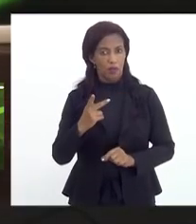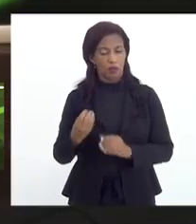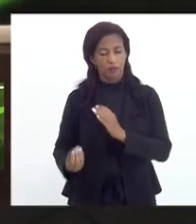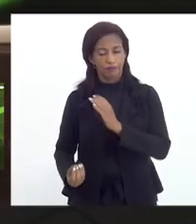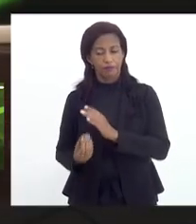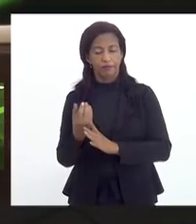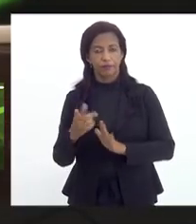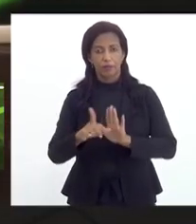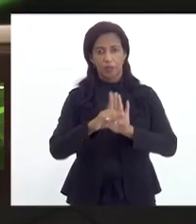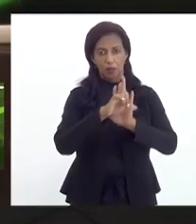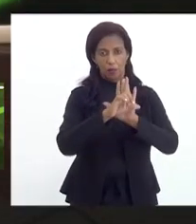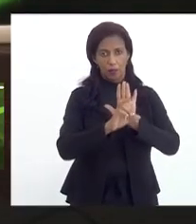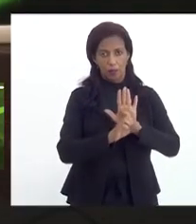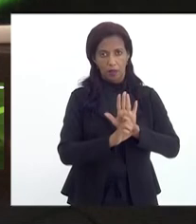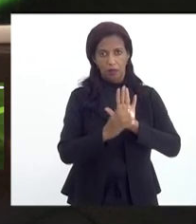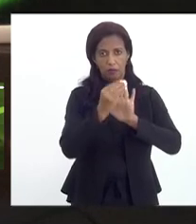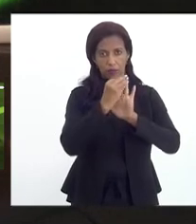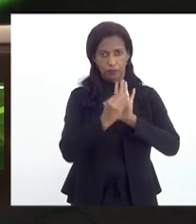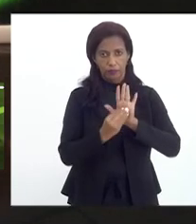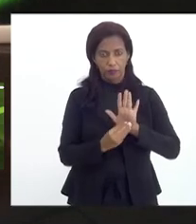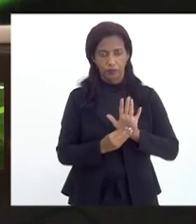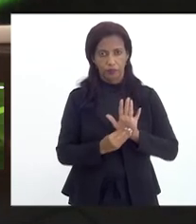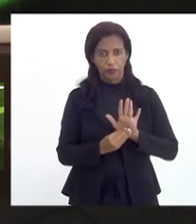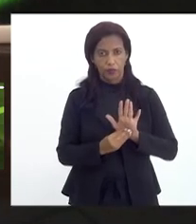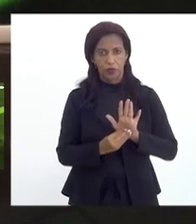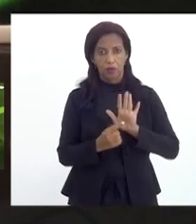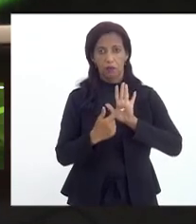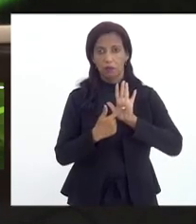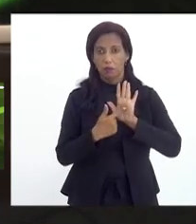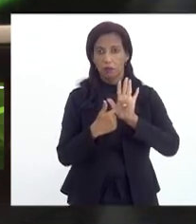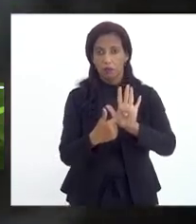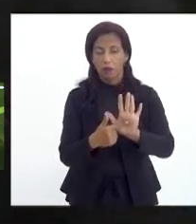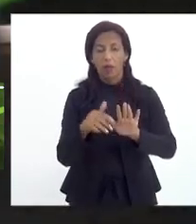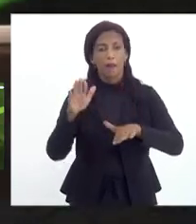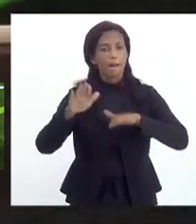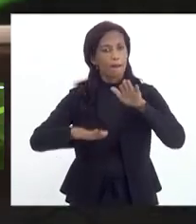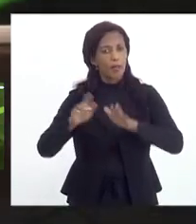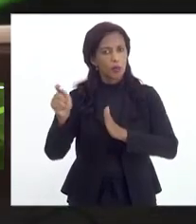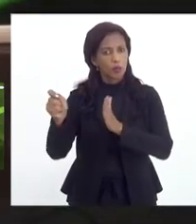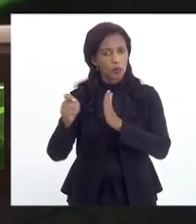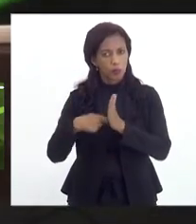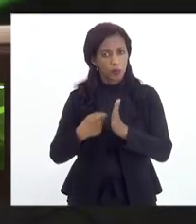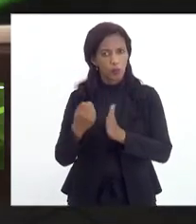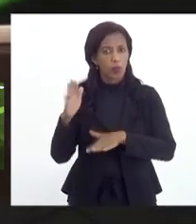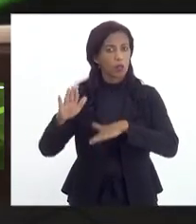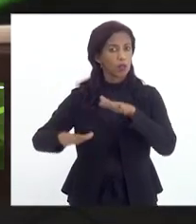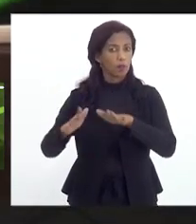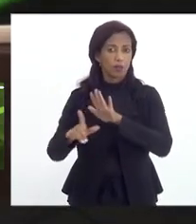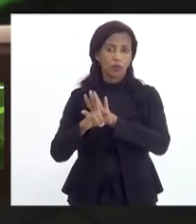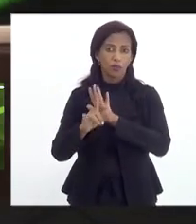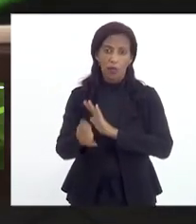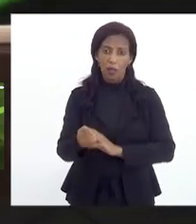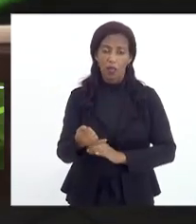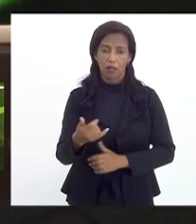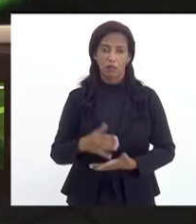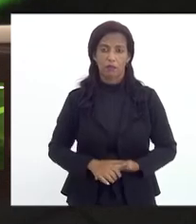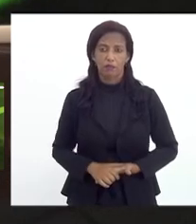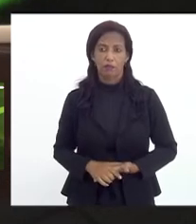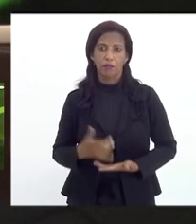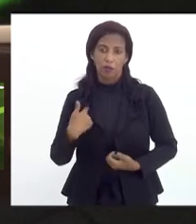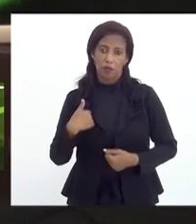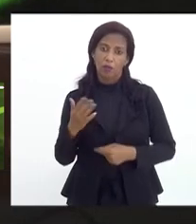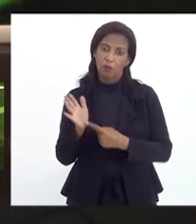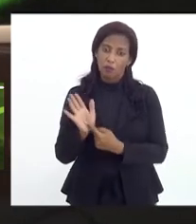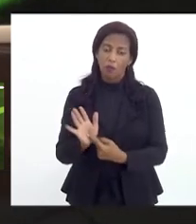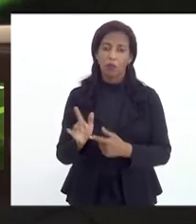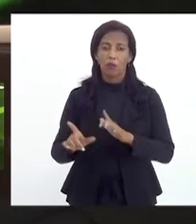Criando o critério Então a gente vai Deixar explícito Mesmo sendo autorizativo Depende de uma lei Nós vamos apresentar a lei